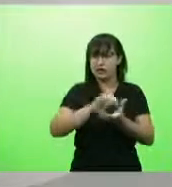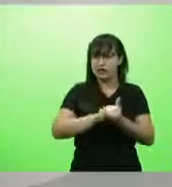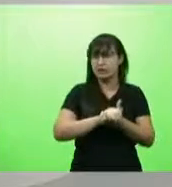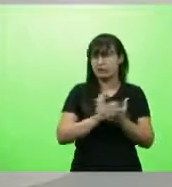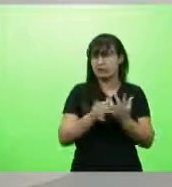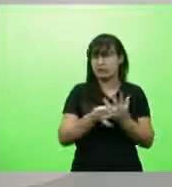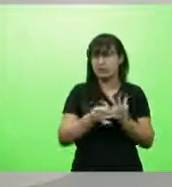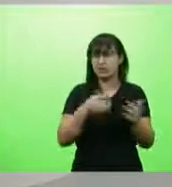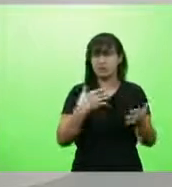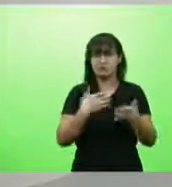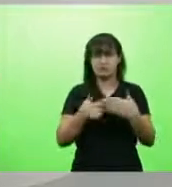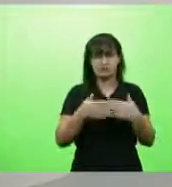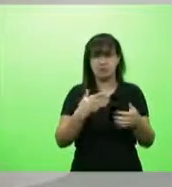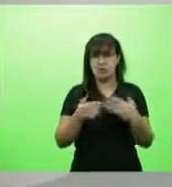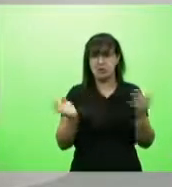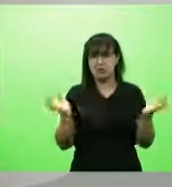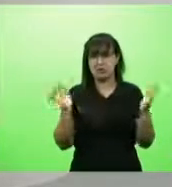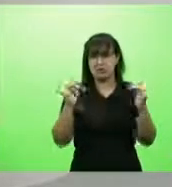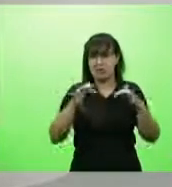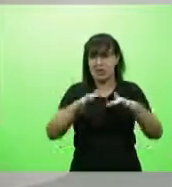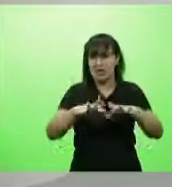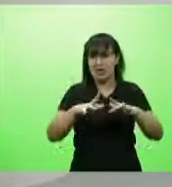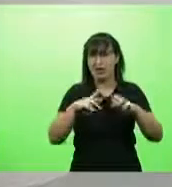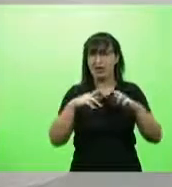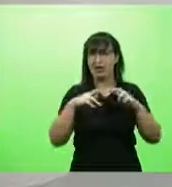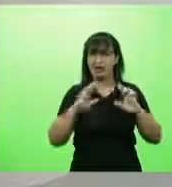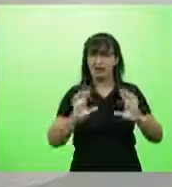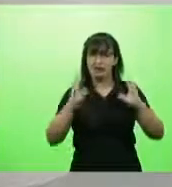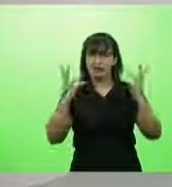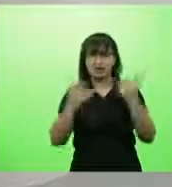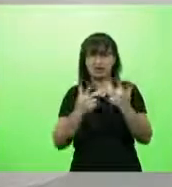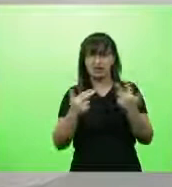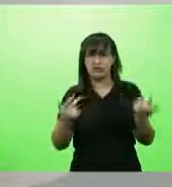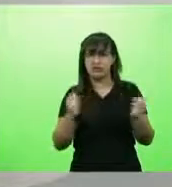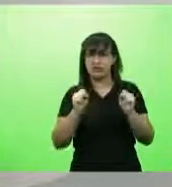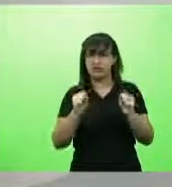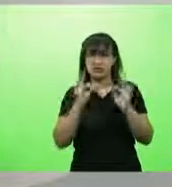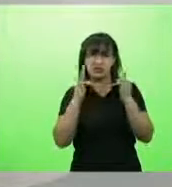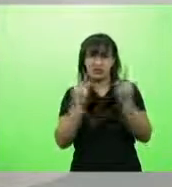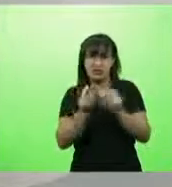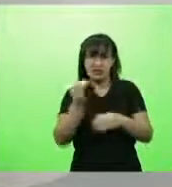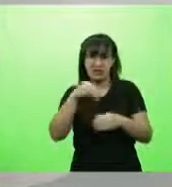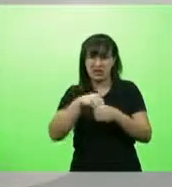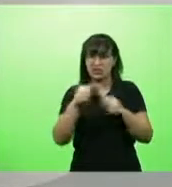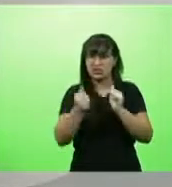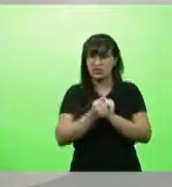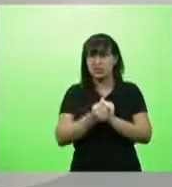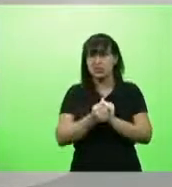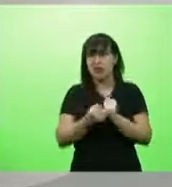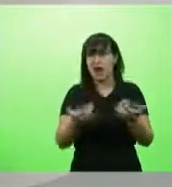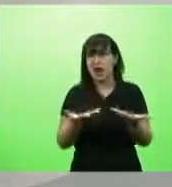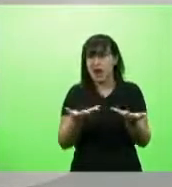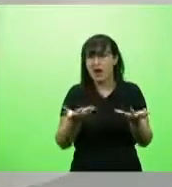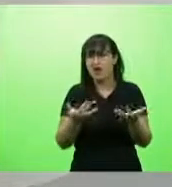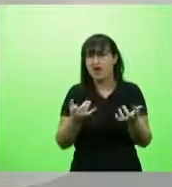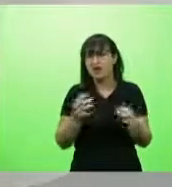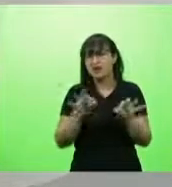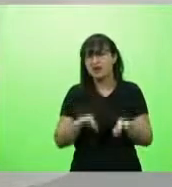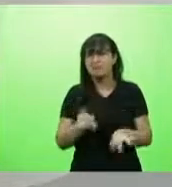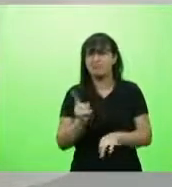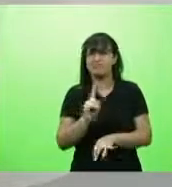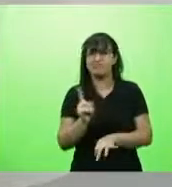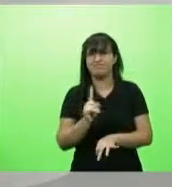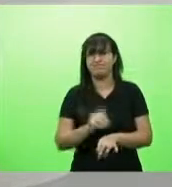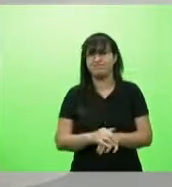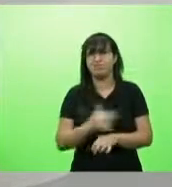nos permitiriam nos reunir, mesmo nos ambientes familiares, esse não é o momento, essa é a questão. Mas nós